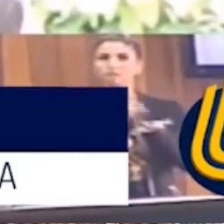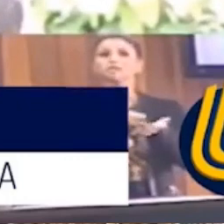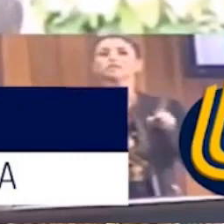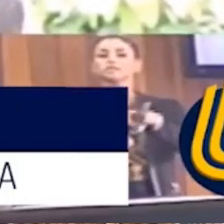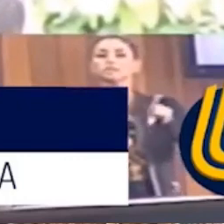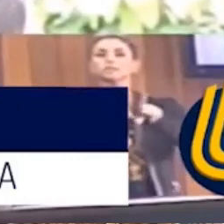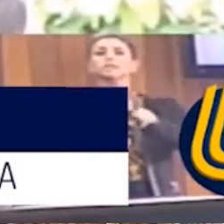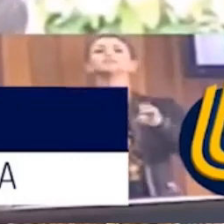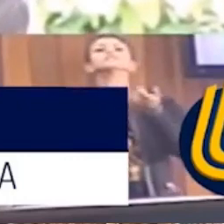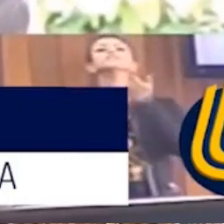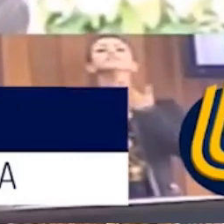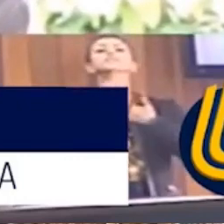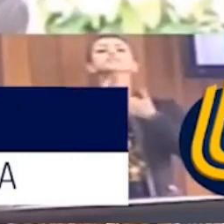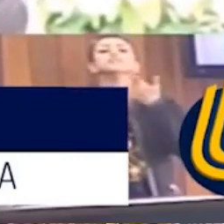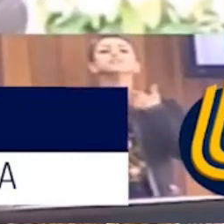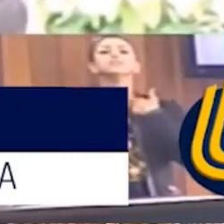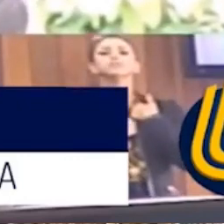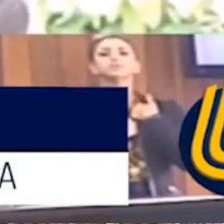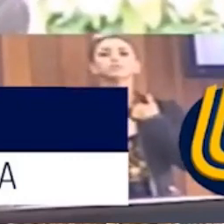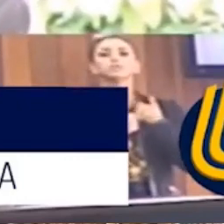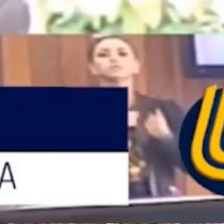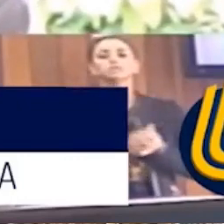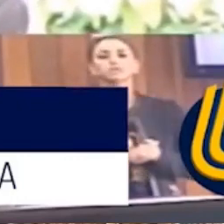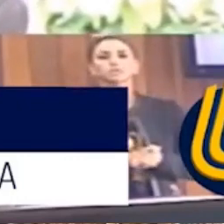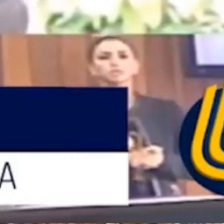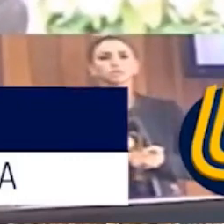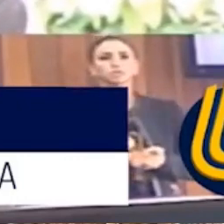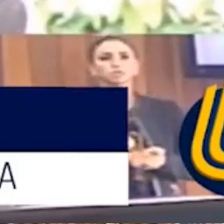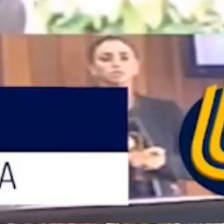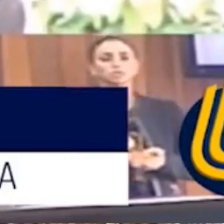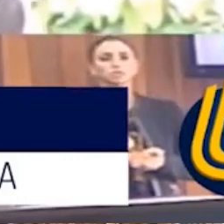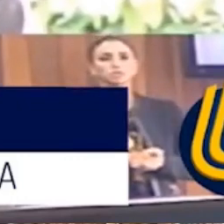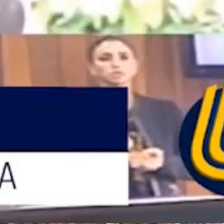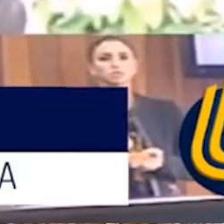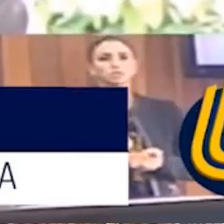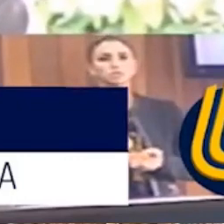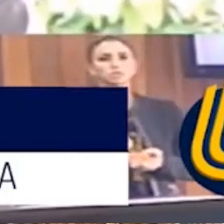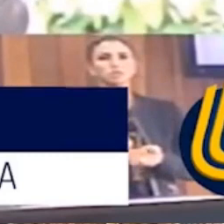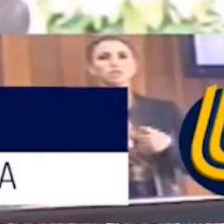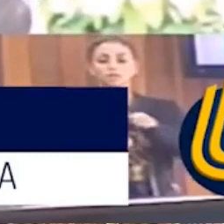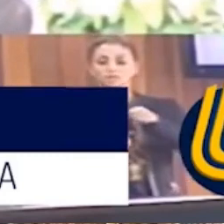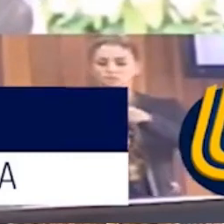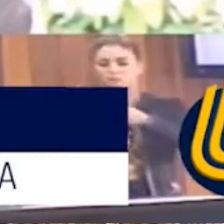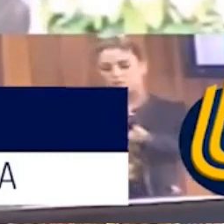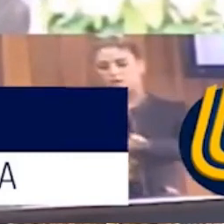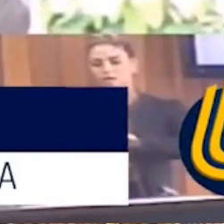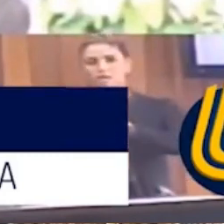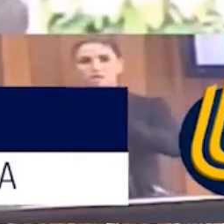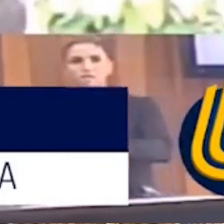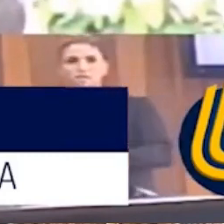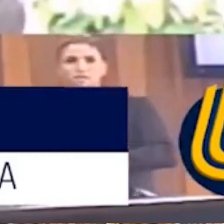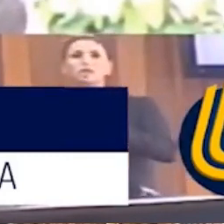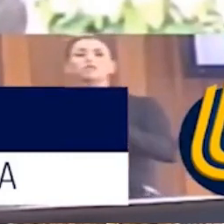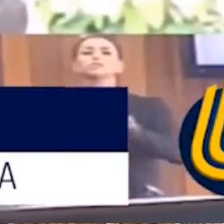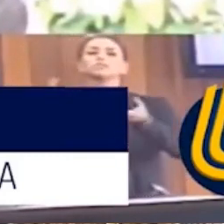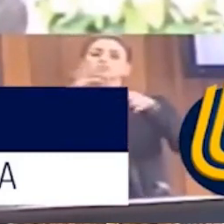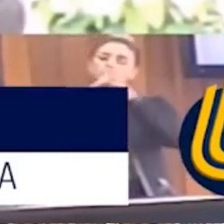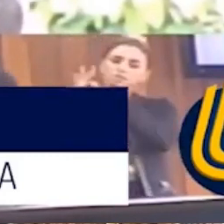desejo de manter uma relação harmônica,